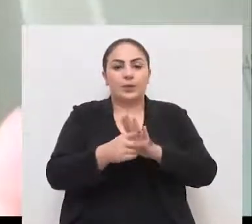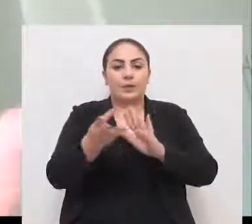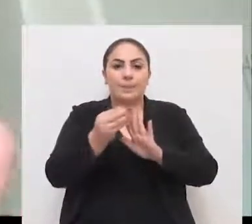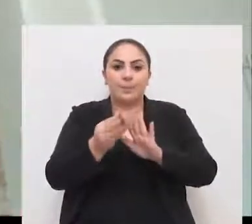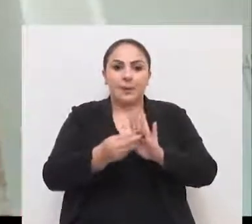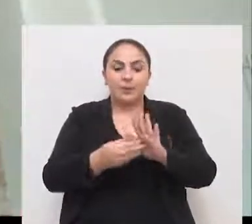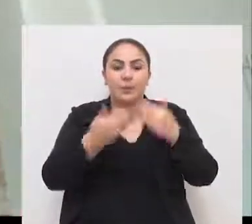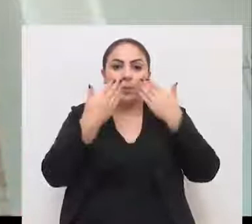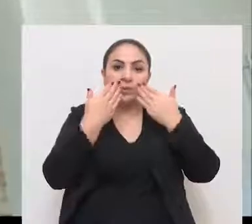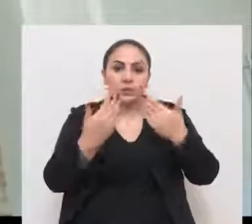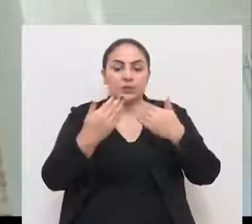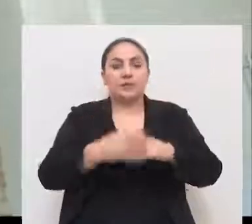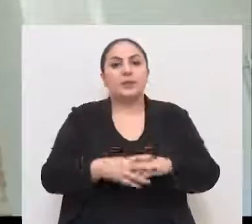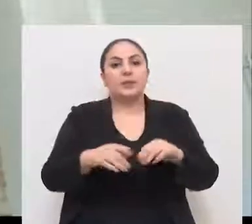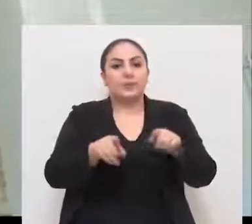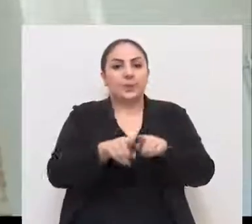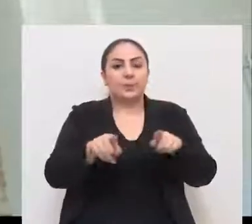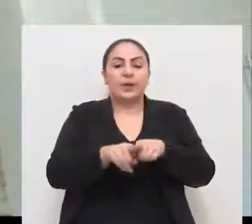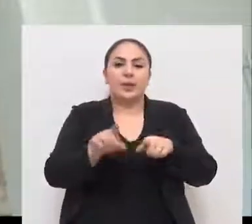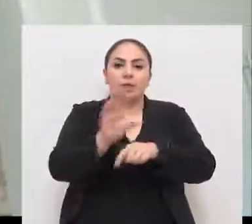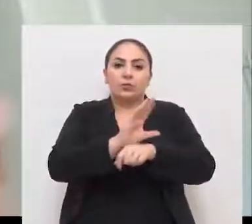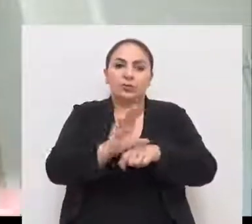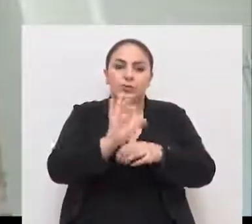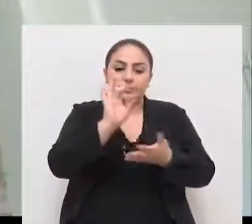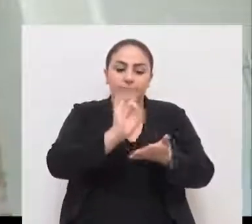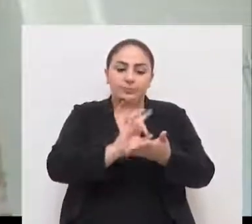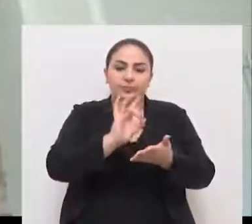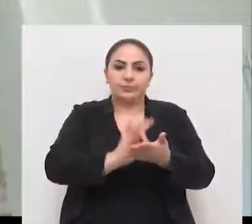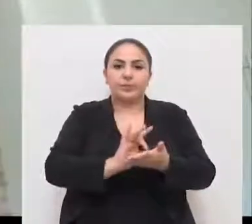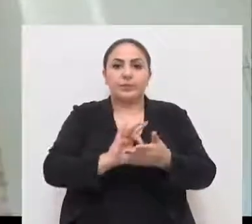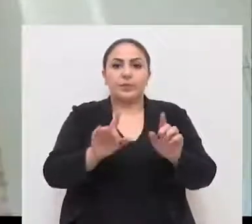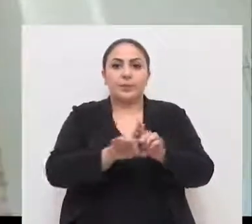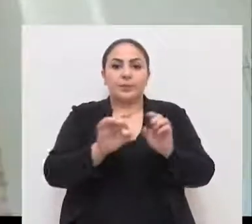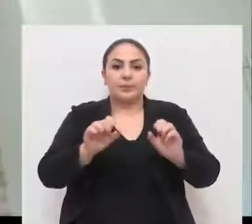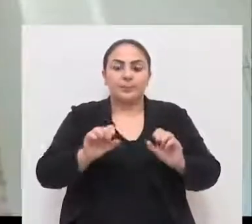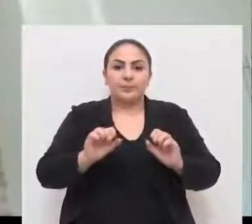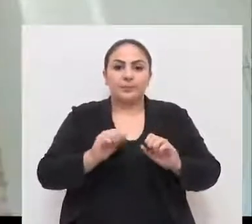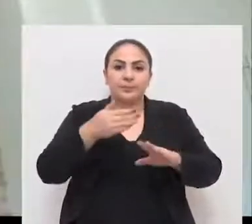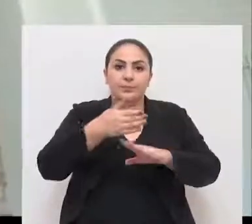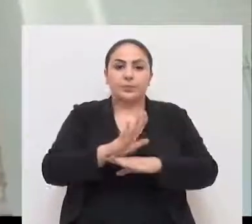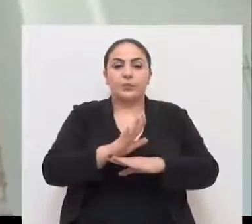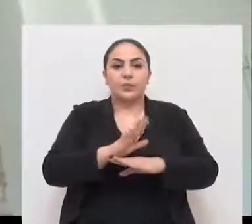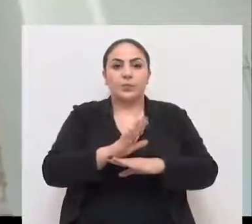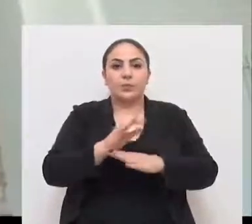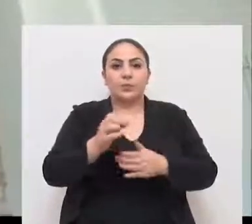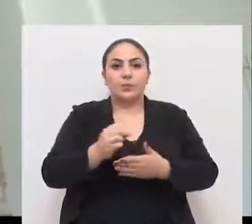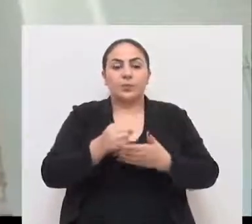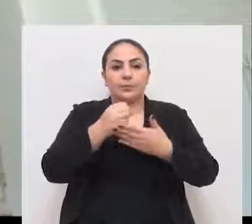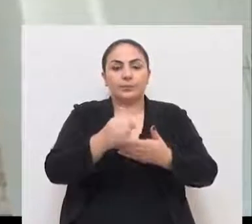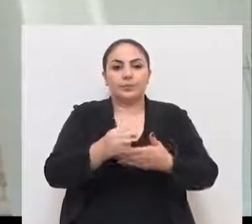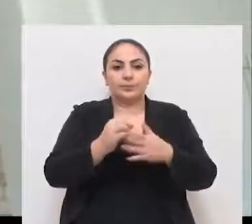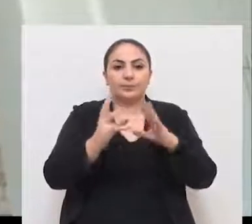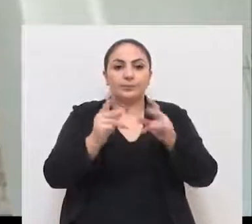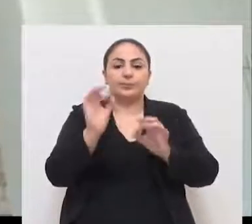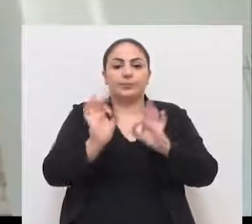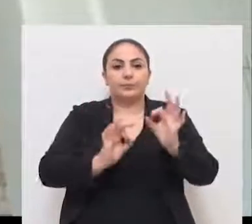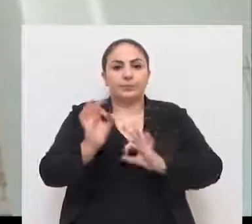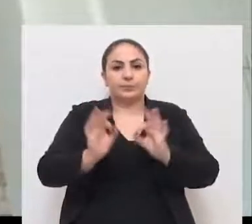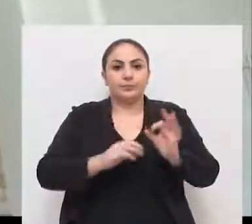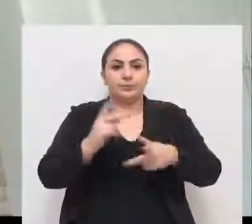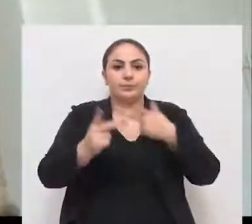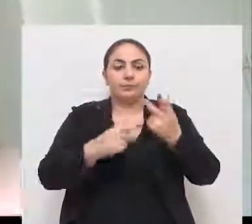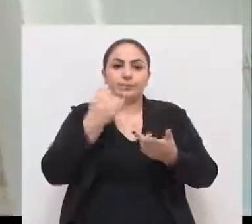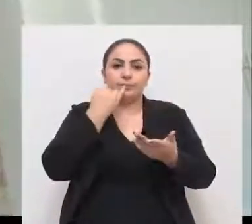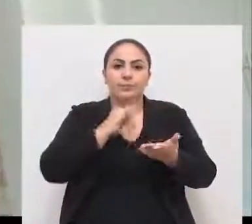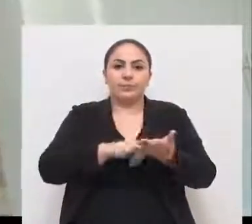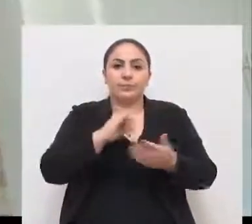emenda apresentada e pela constitucionalidade, e aprovamos o parecer favorável ao projeto que trata